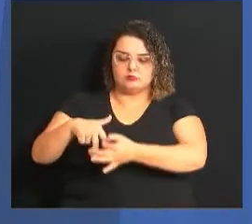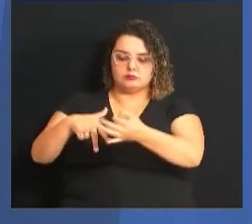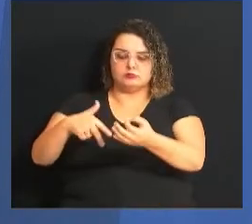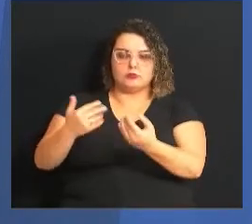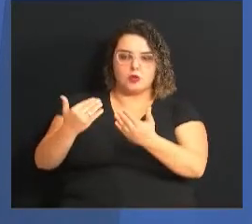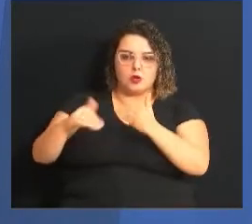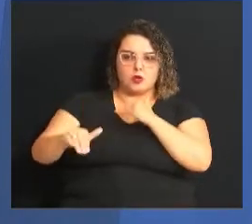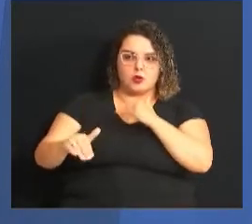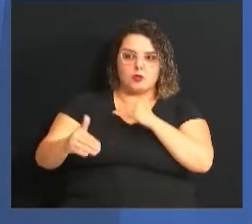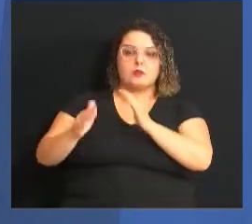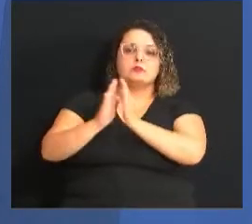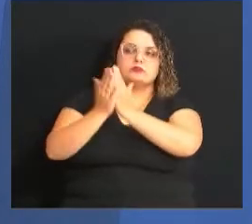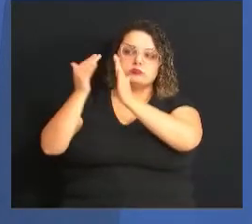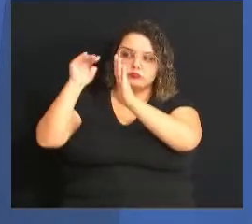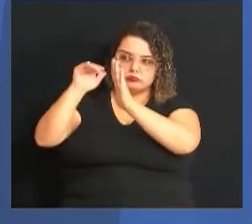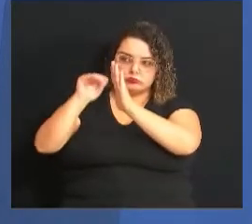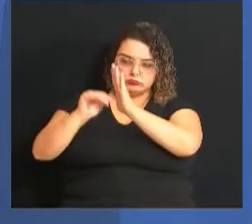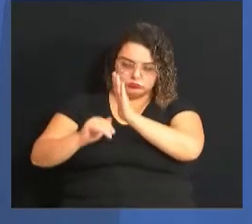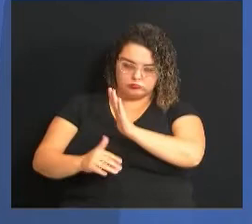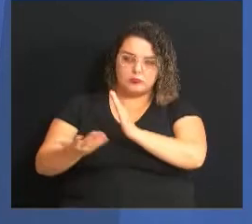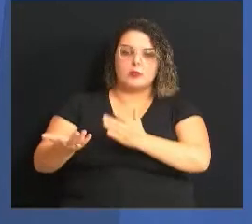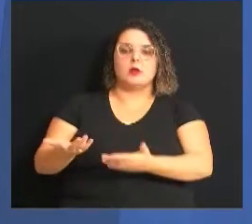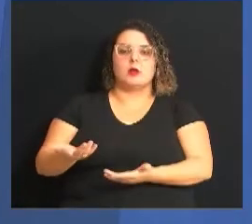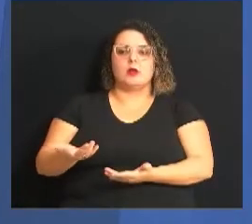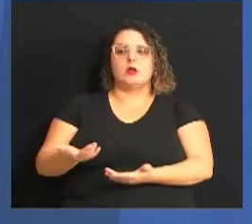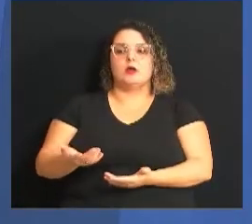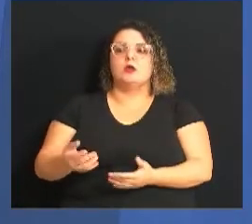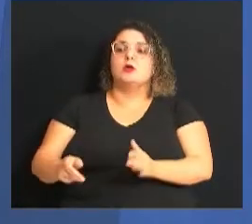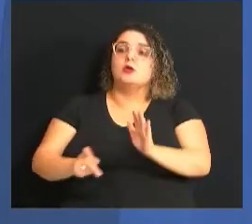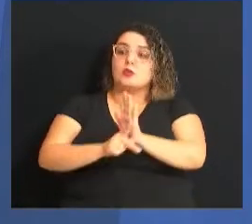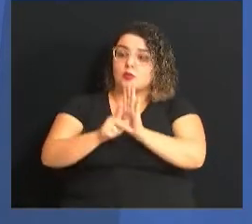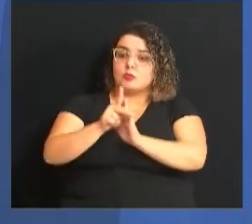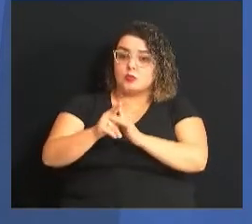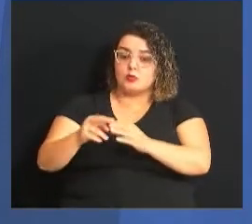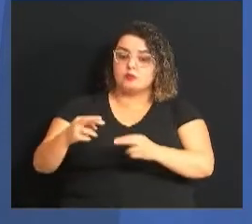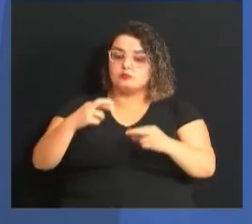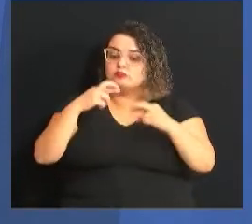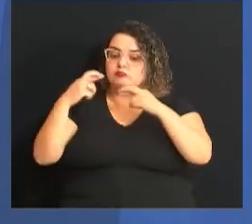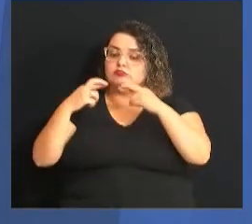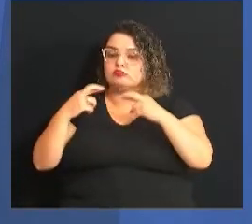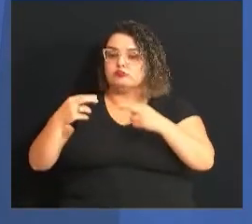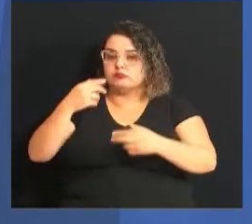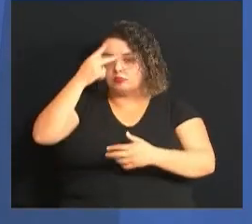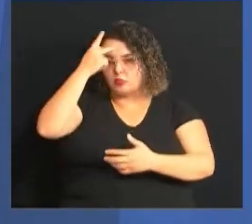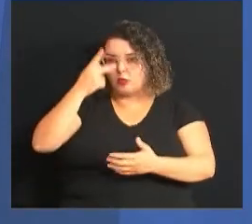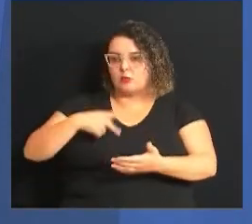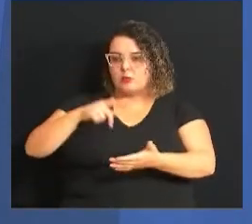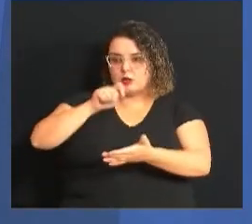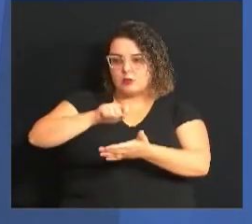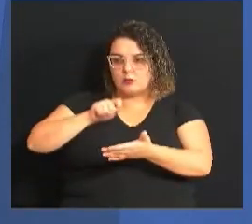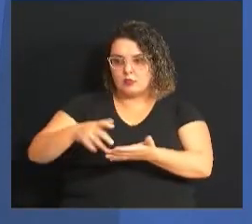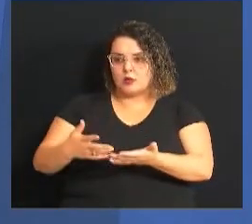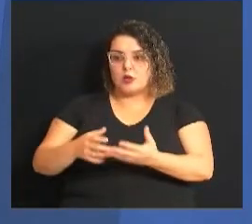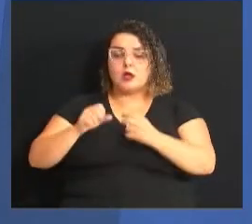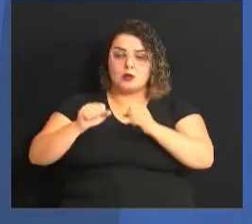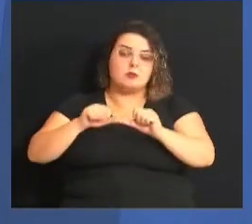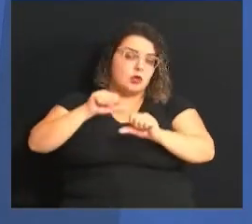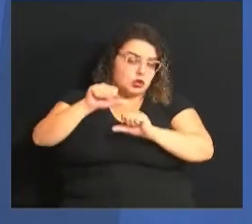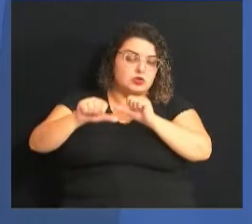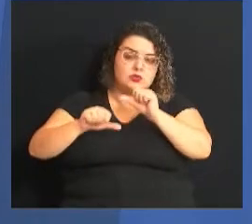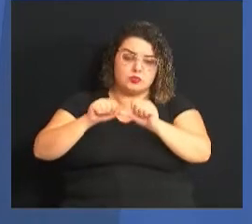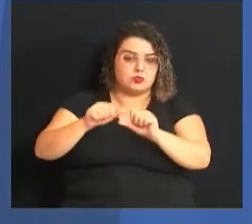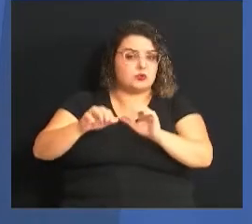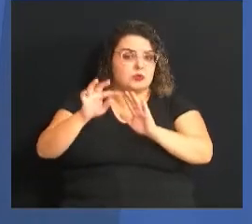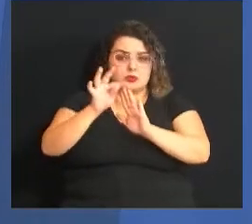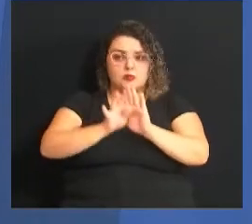serão arquivadas, e um projeto teve o pedido de vistas do autor, o que significa que ele pode mudar algo no texto